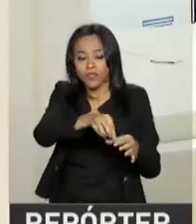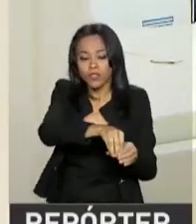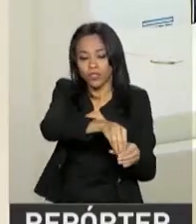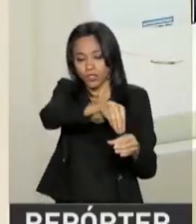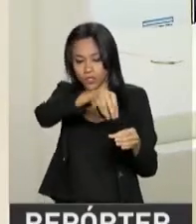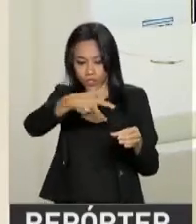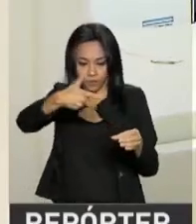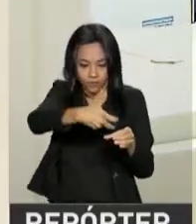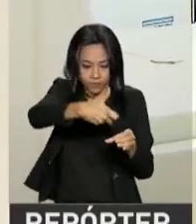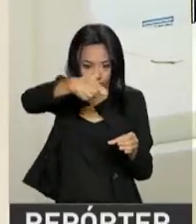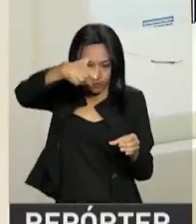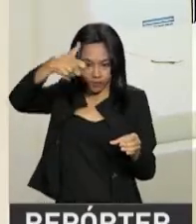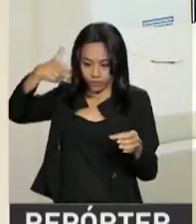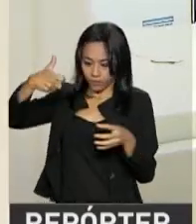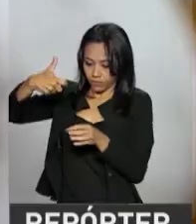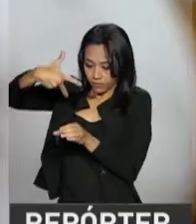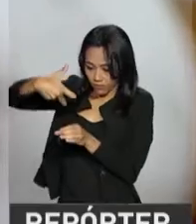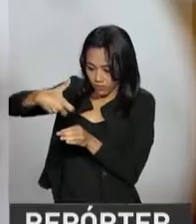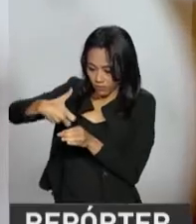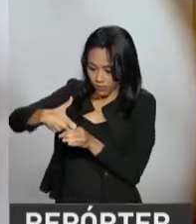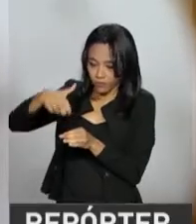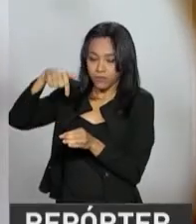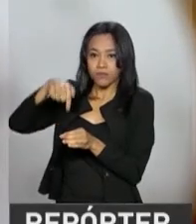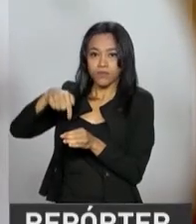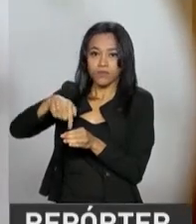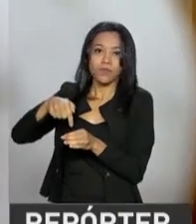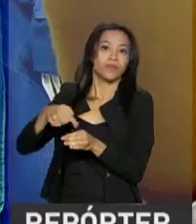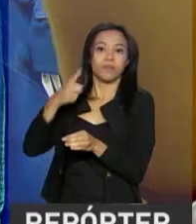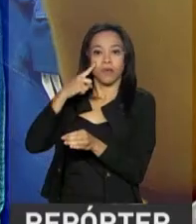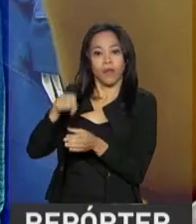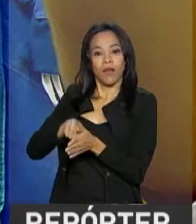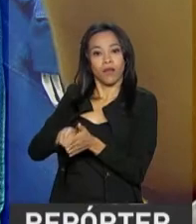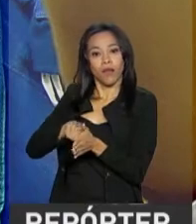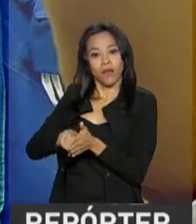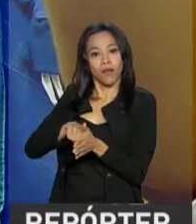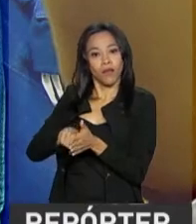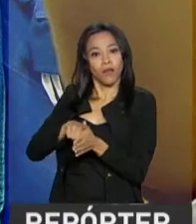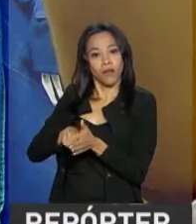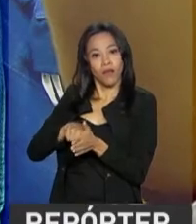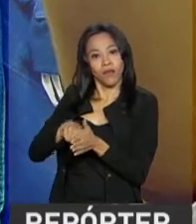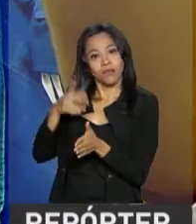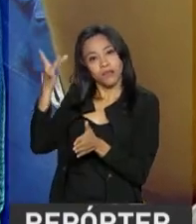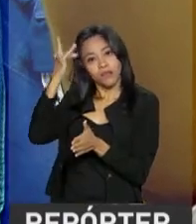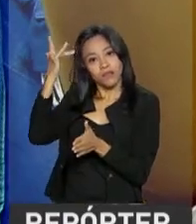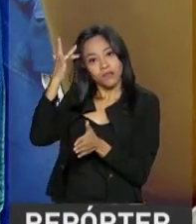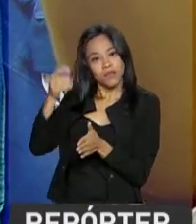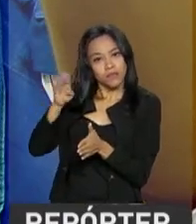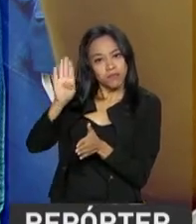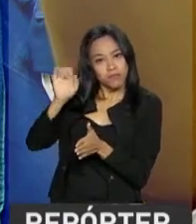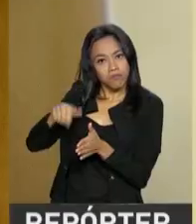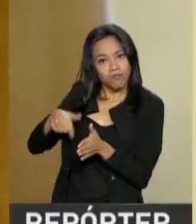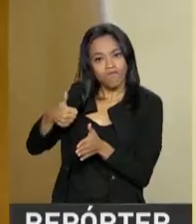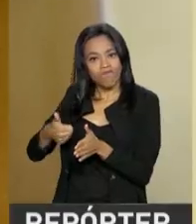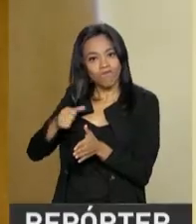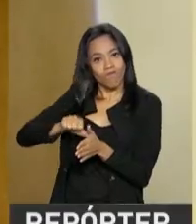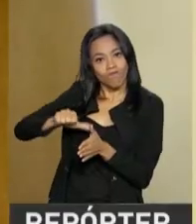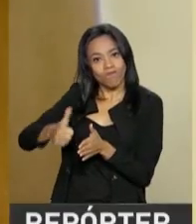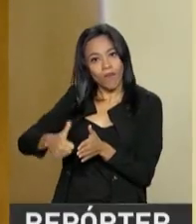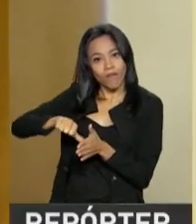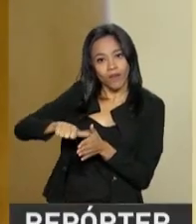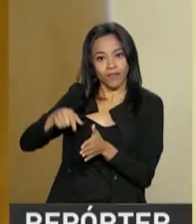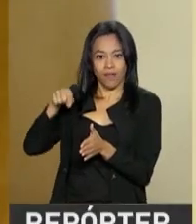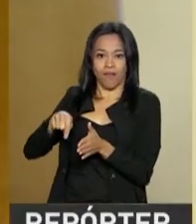esse leite de cada pote pasteurizado para o laudo microbiológico, que vai atestar a qualidade sanitária desse produto e